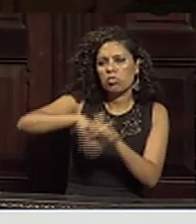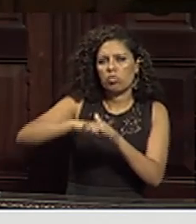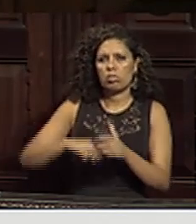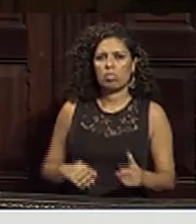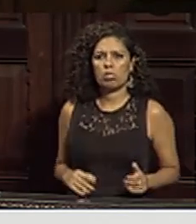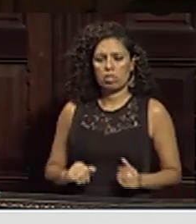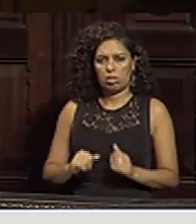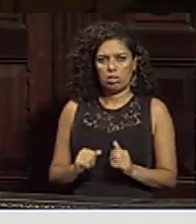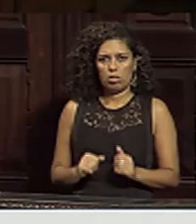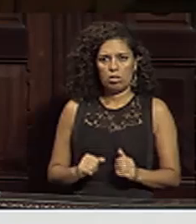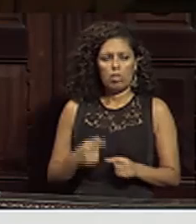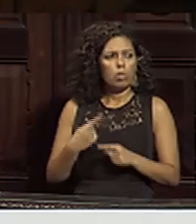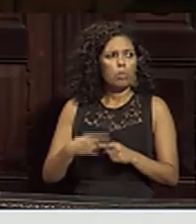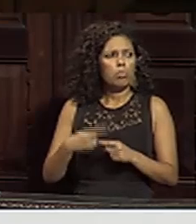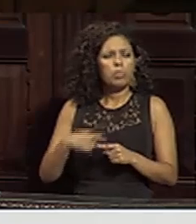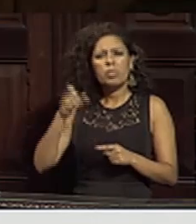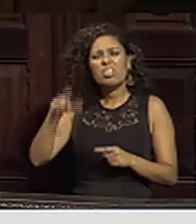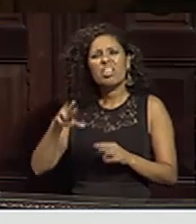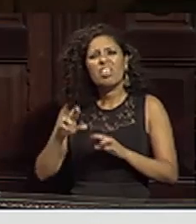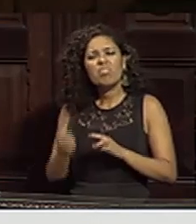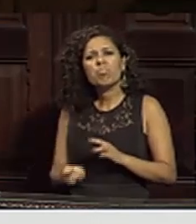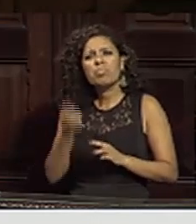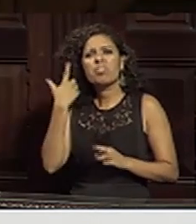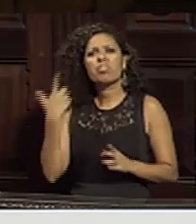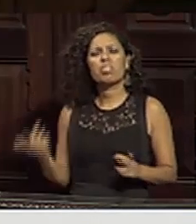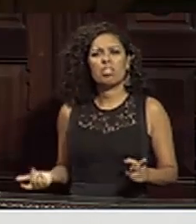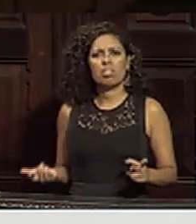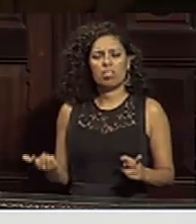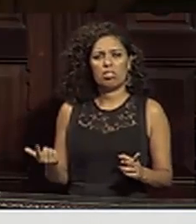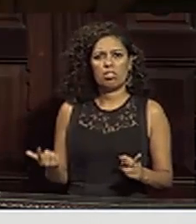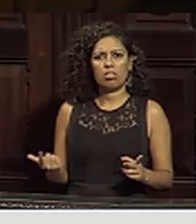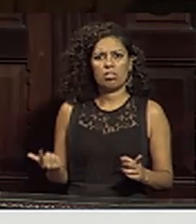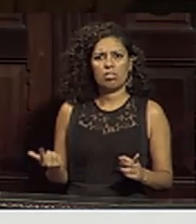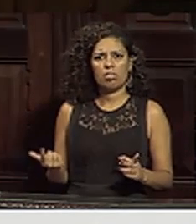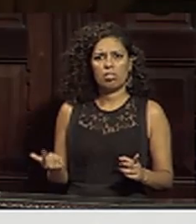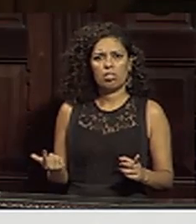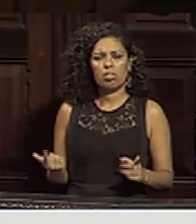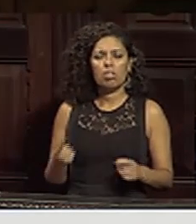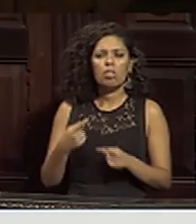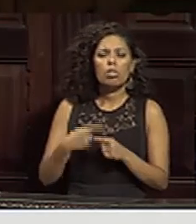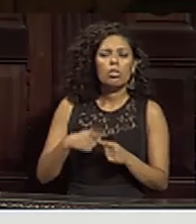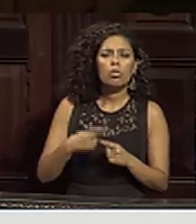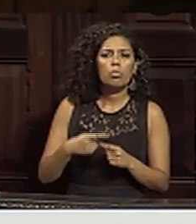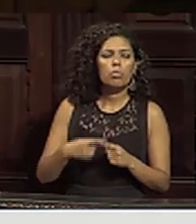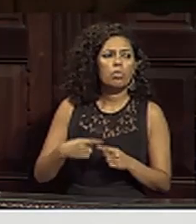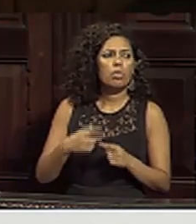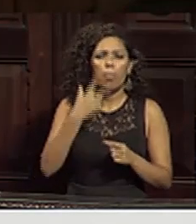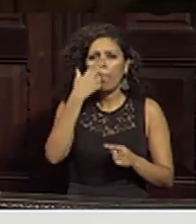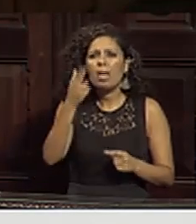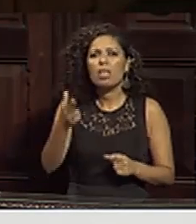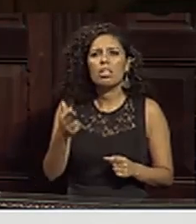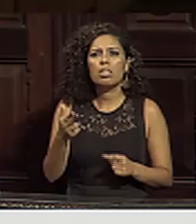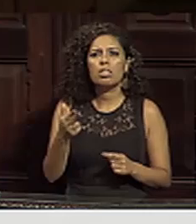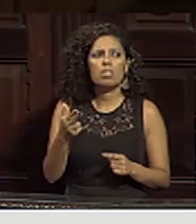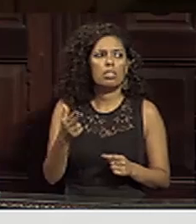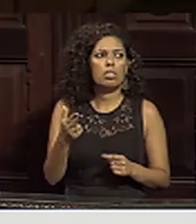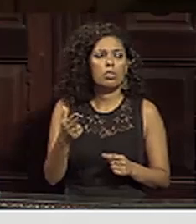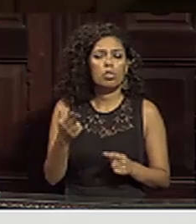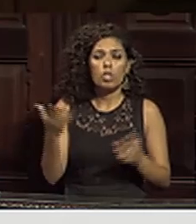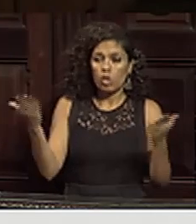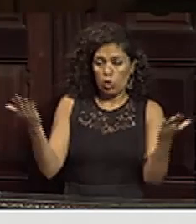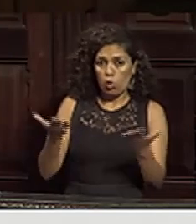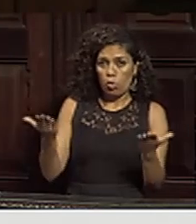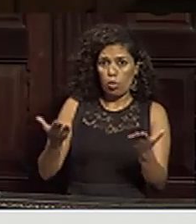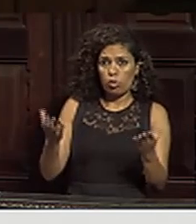existindo? Pela uma superexposição que está ocorrendo com os ministros